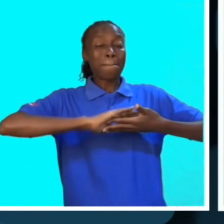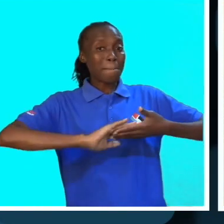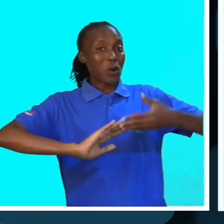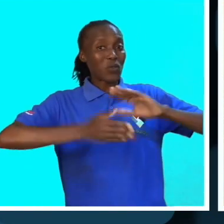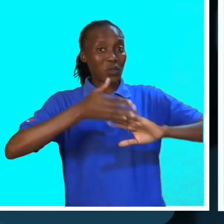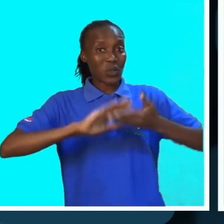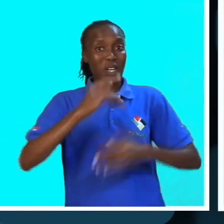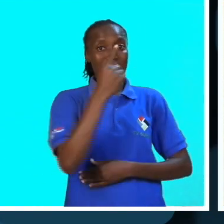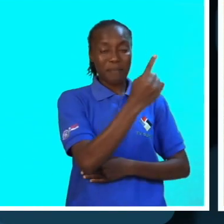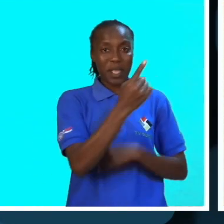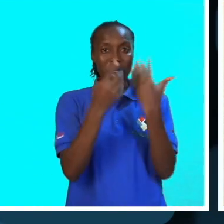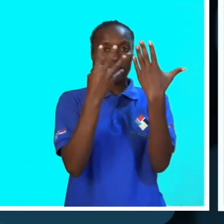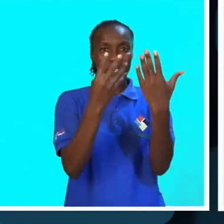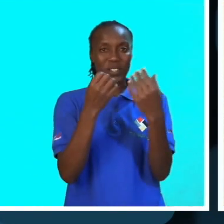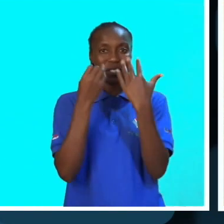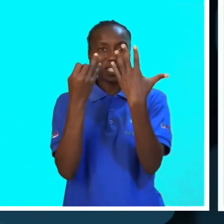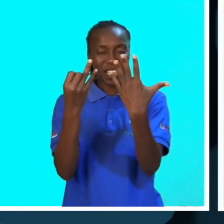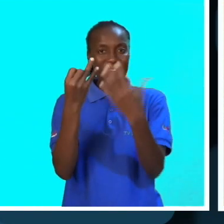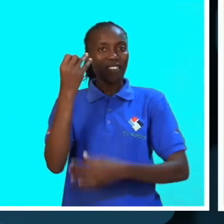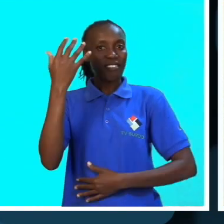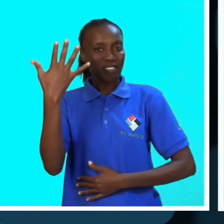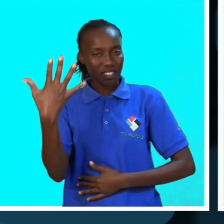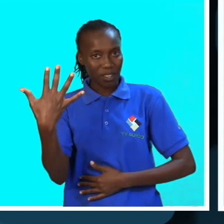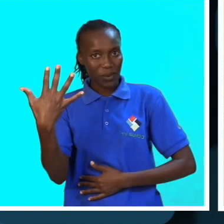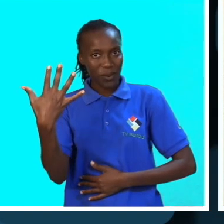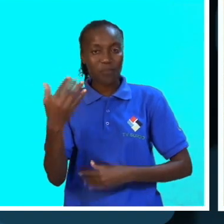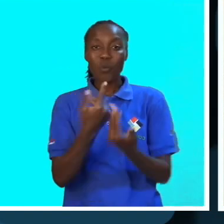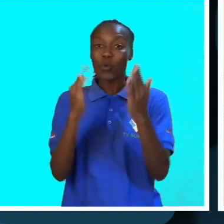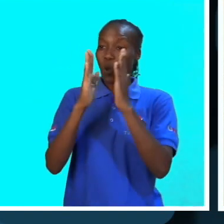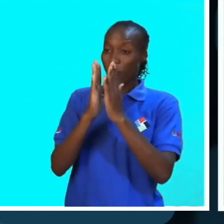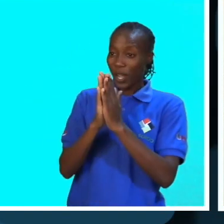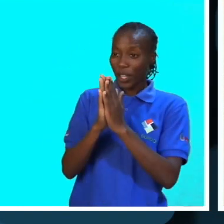e professor desde 1975.